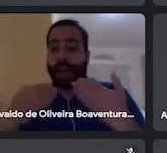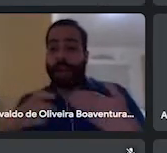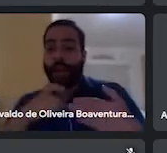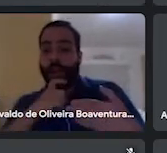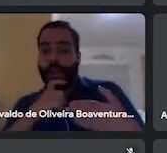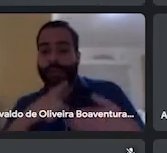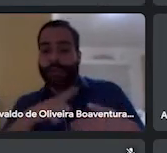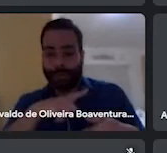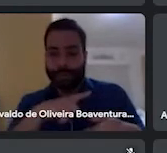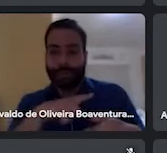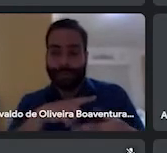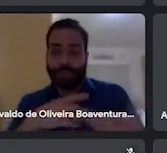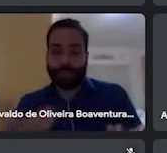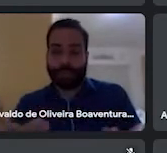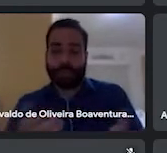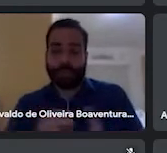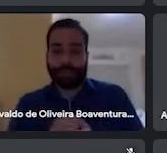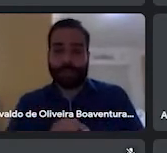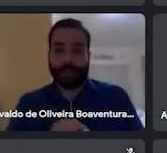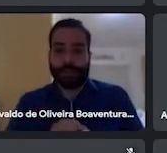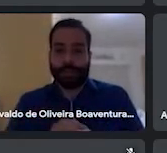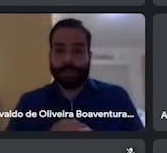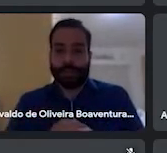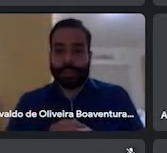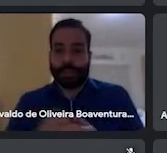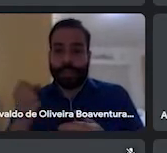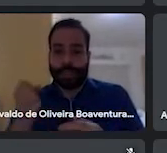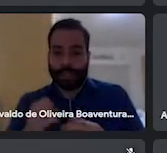o eletrocutamento causa.